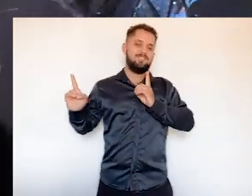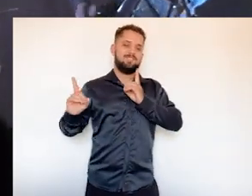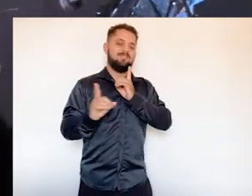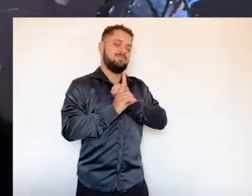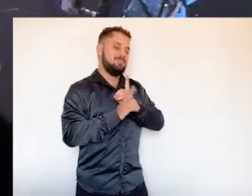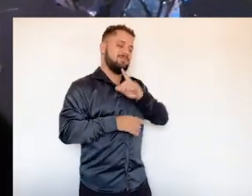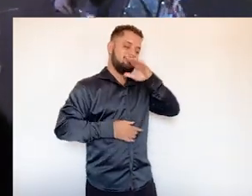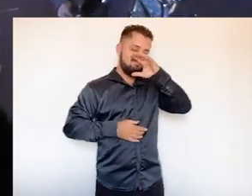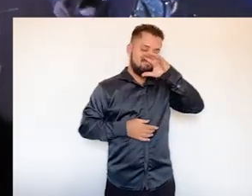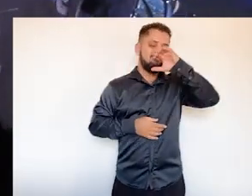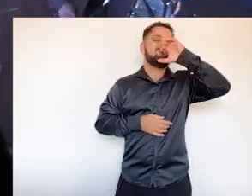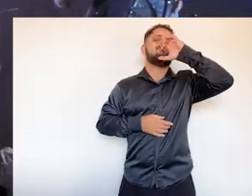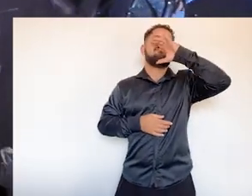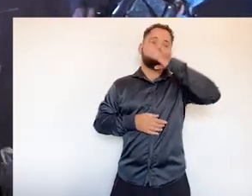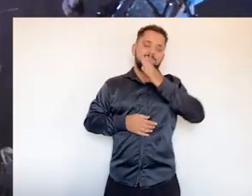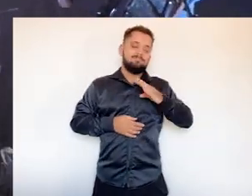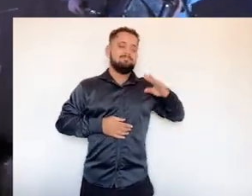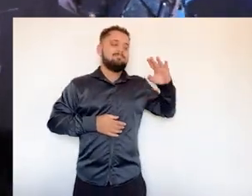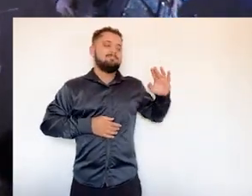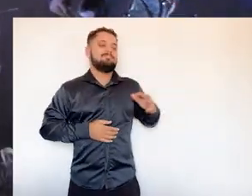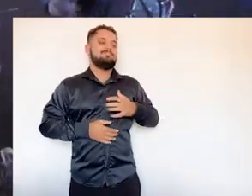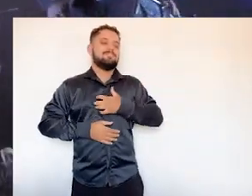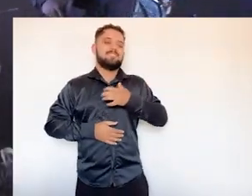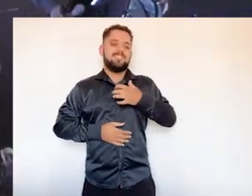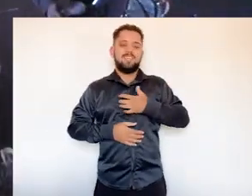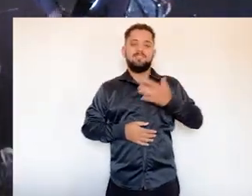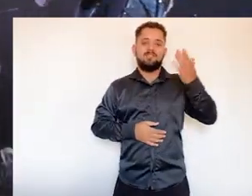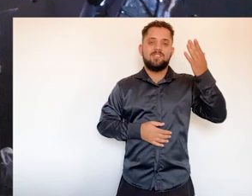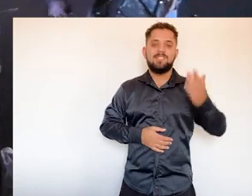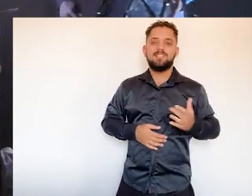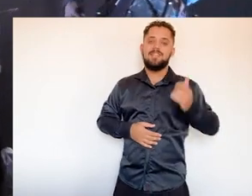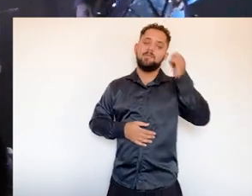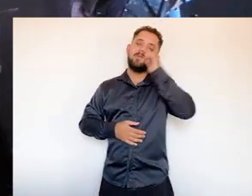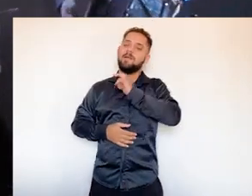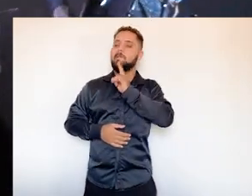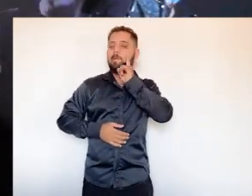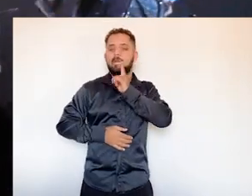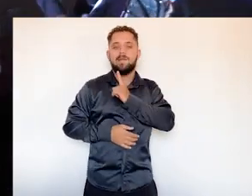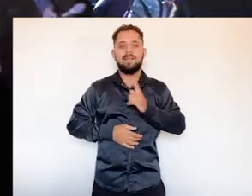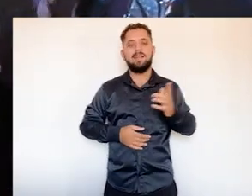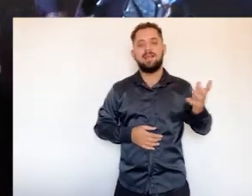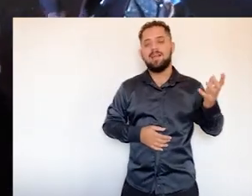Moreno, eu quero te ver, eu vim aqui pra lhe ver.